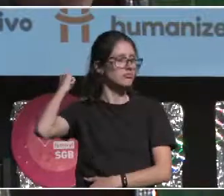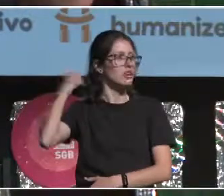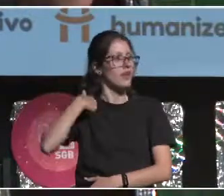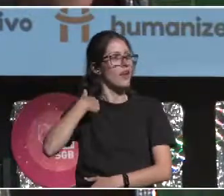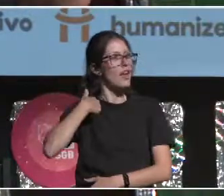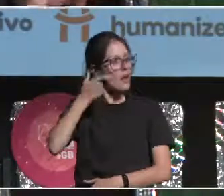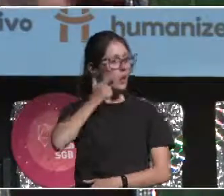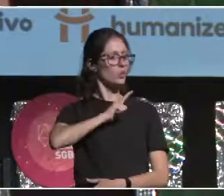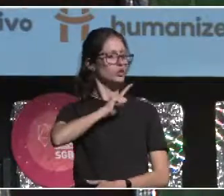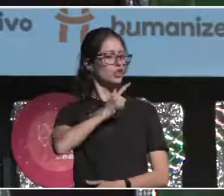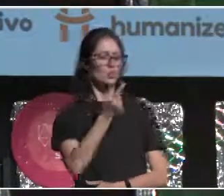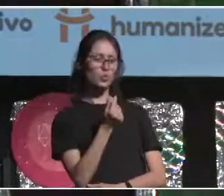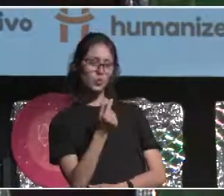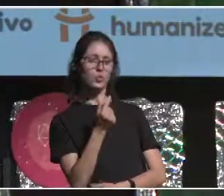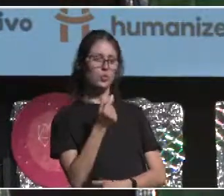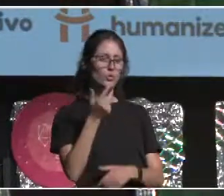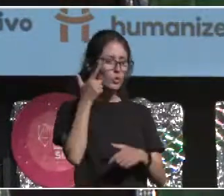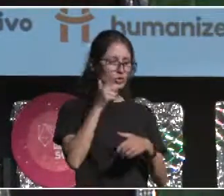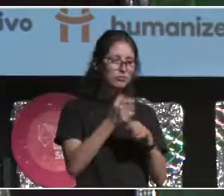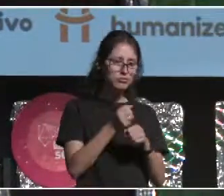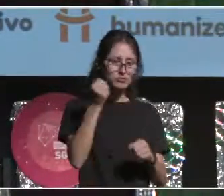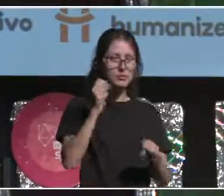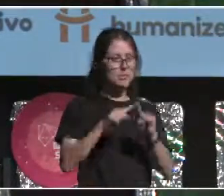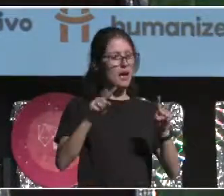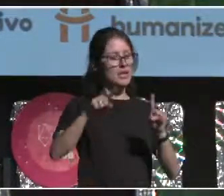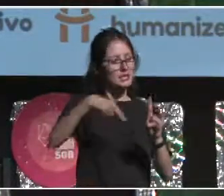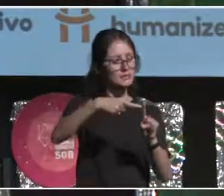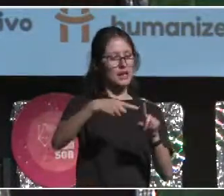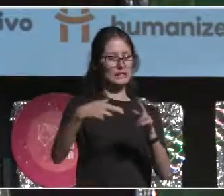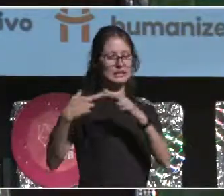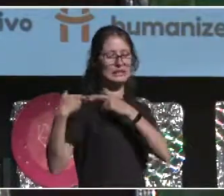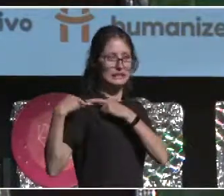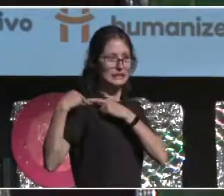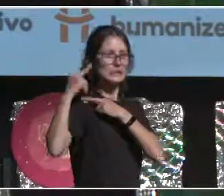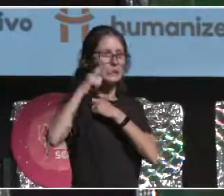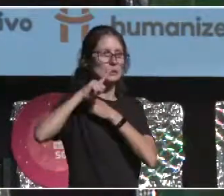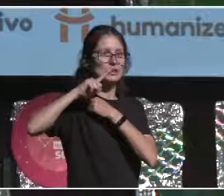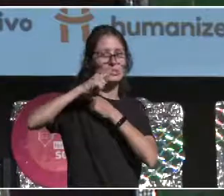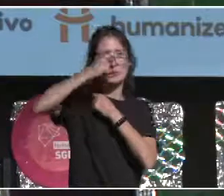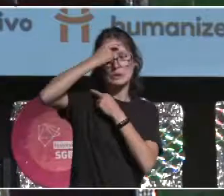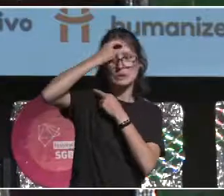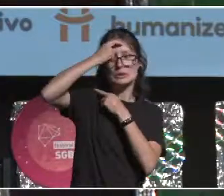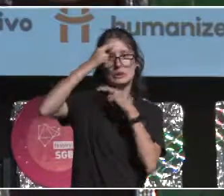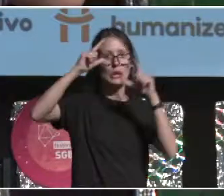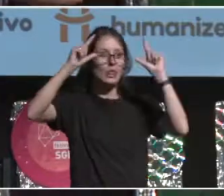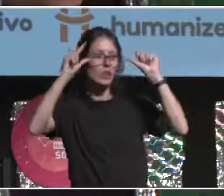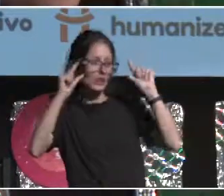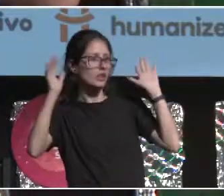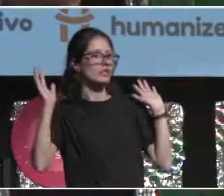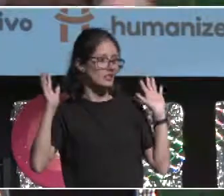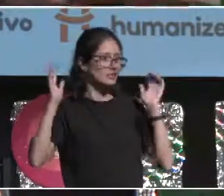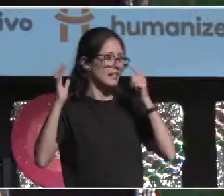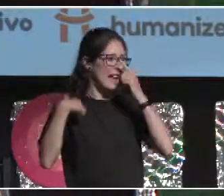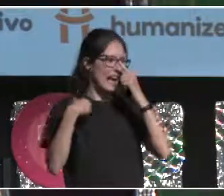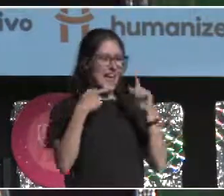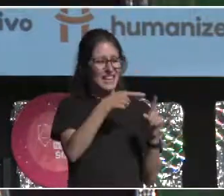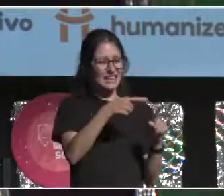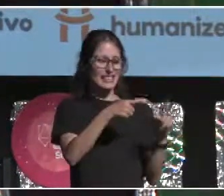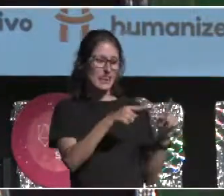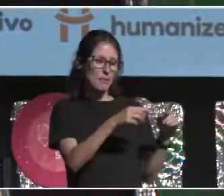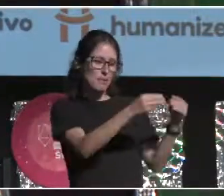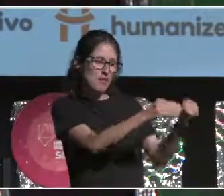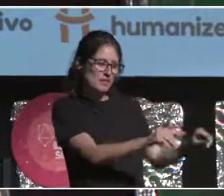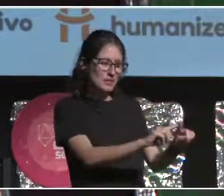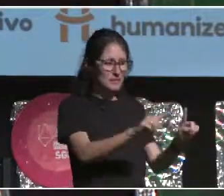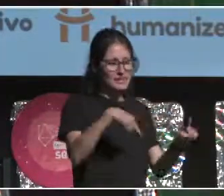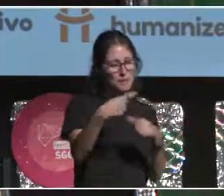ganho dinheiro e aqui eu faço responsabilidade social para limpar minha consciência. Aqui eu tenho impacto negativo e aqui eu compenso